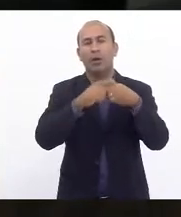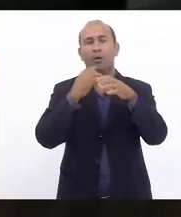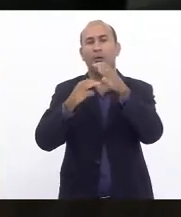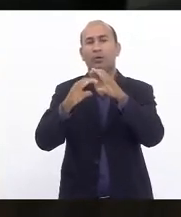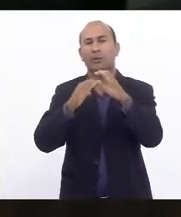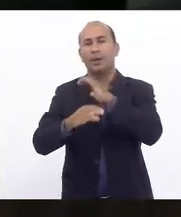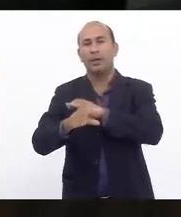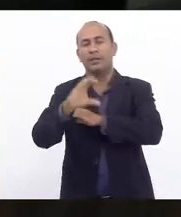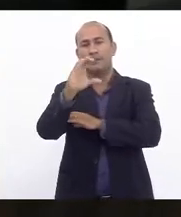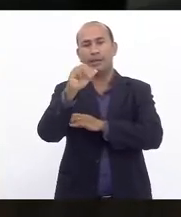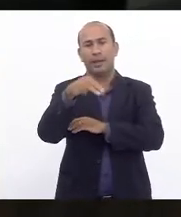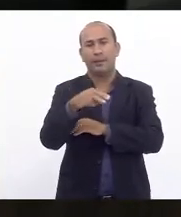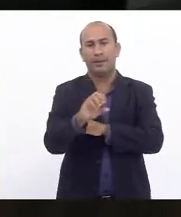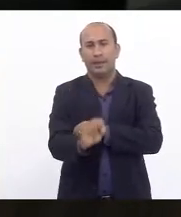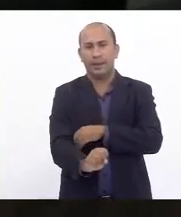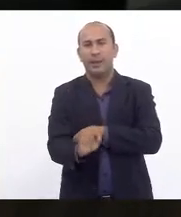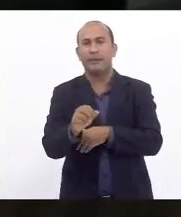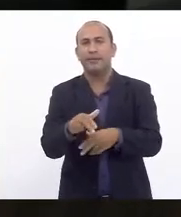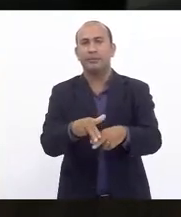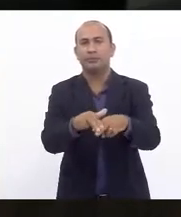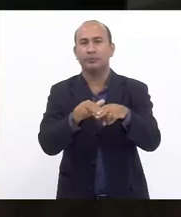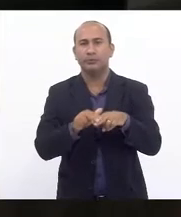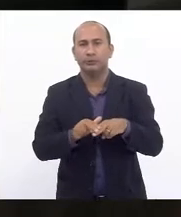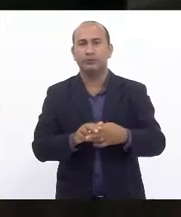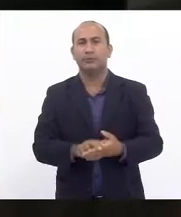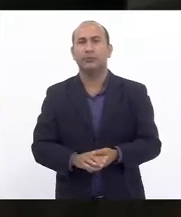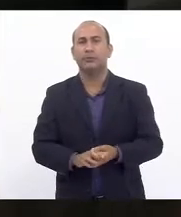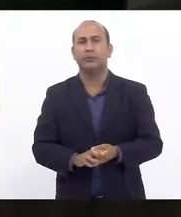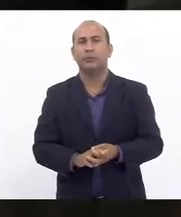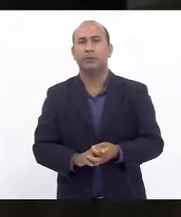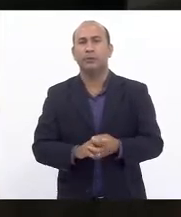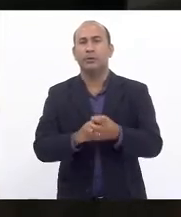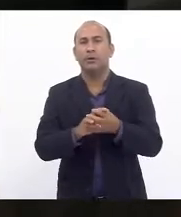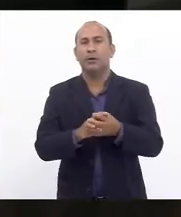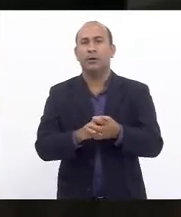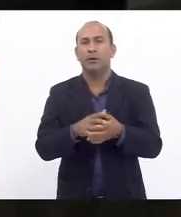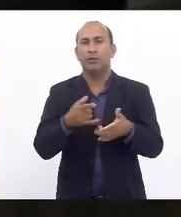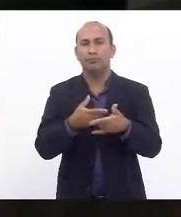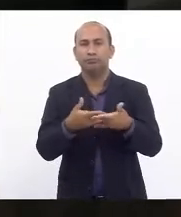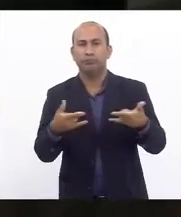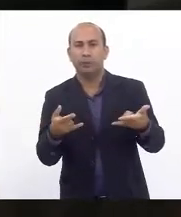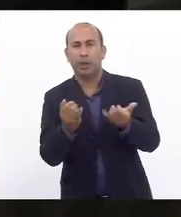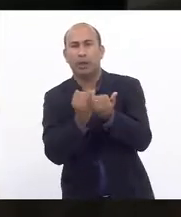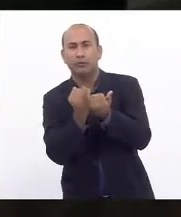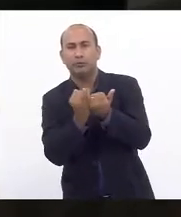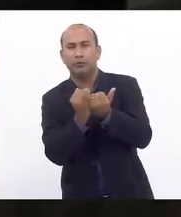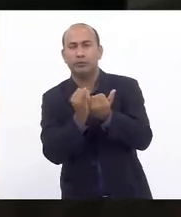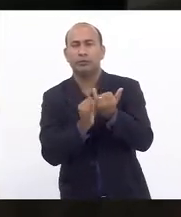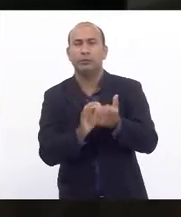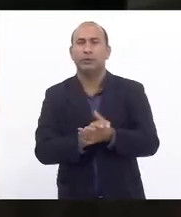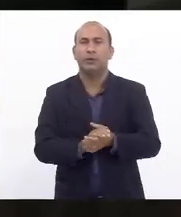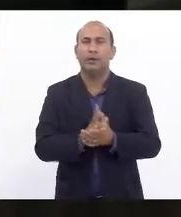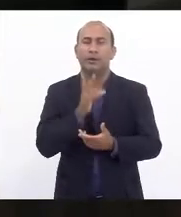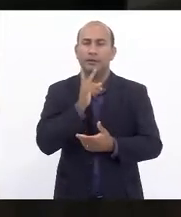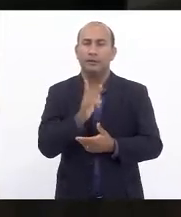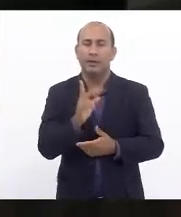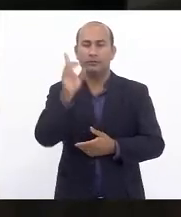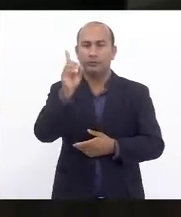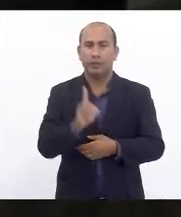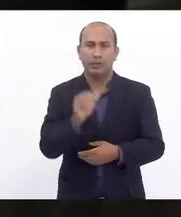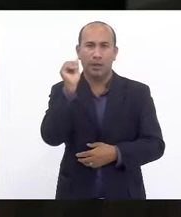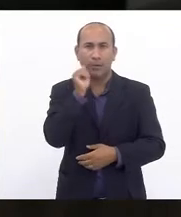nas operações realizadas com absorventes íntimos. Pendendo de pareceres das Comissões de Constituição e Justiça, de Defesa do Direito da